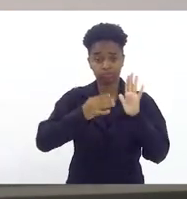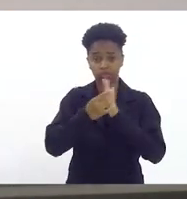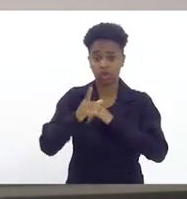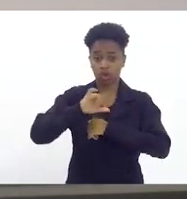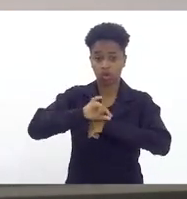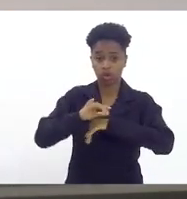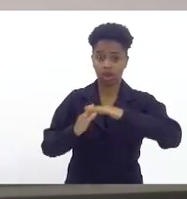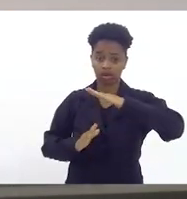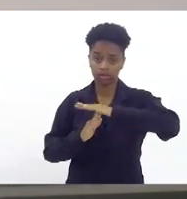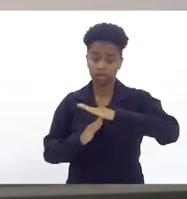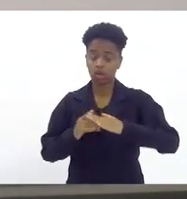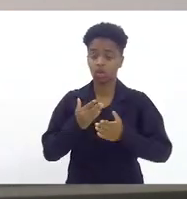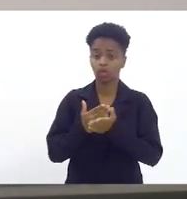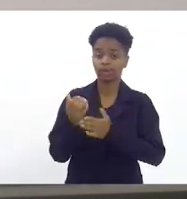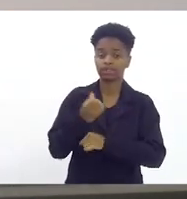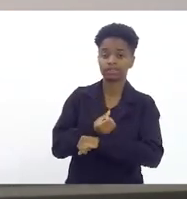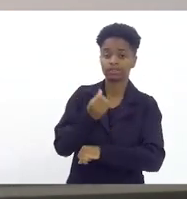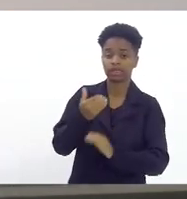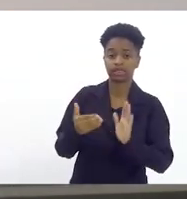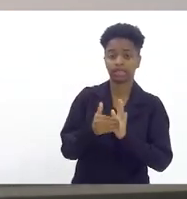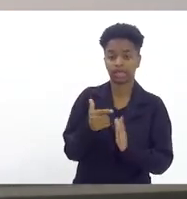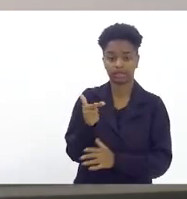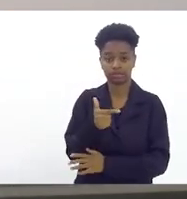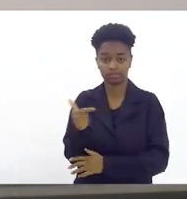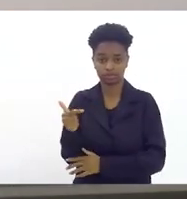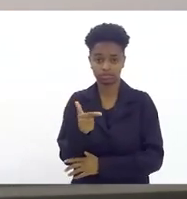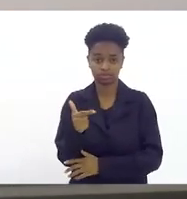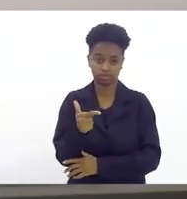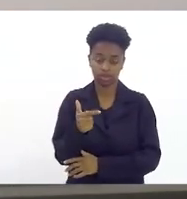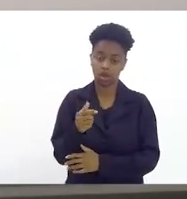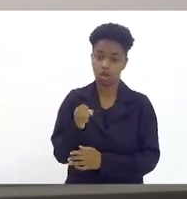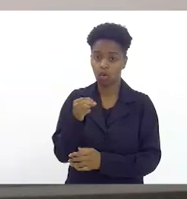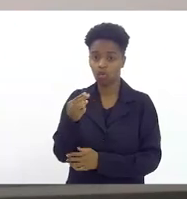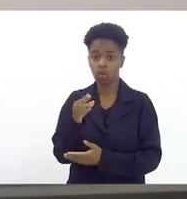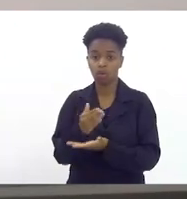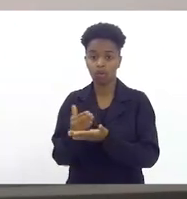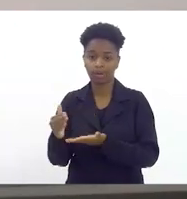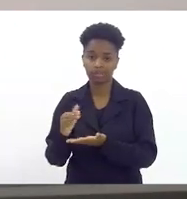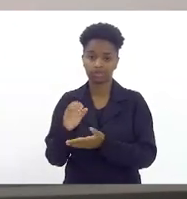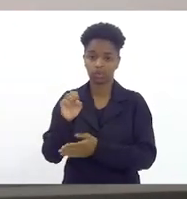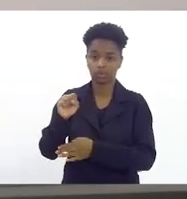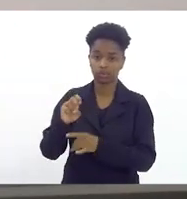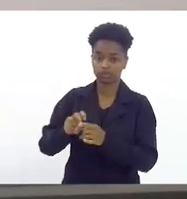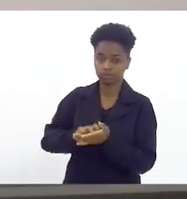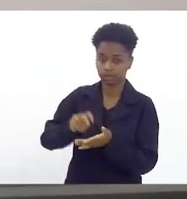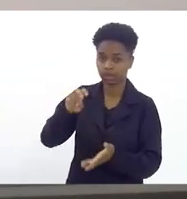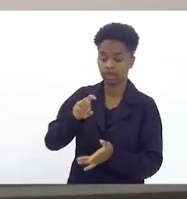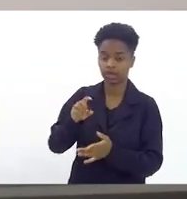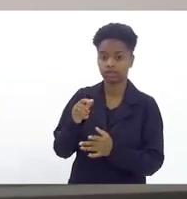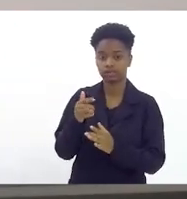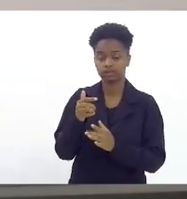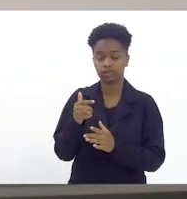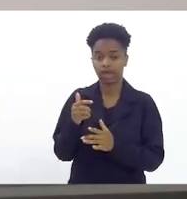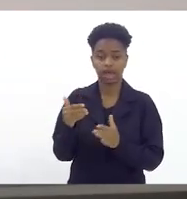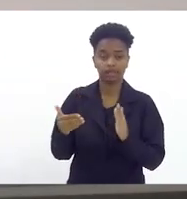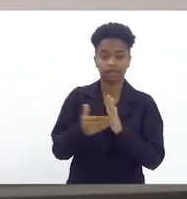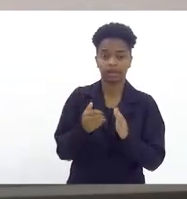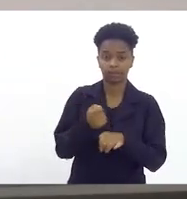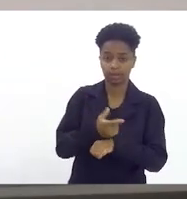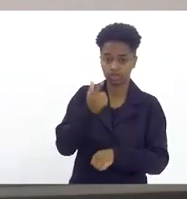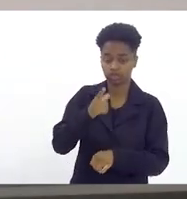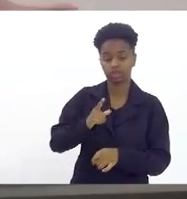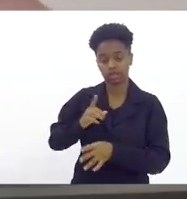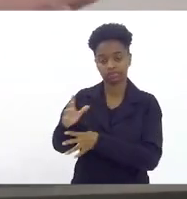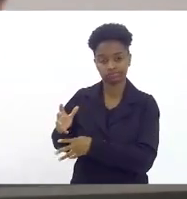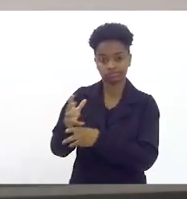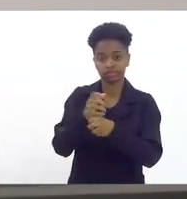18 horas você vai até 22 horas começa 8 horas da manhã vai até meio-dia dividido em grade soma-se o tempo ministrado pelo